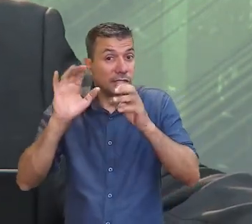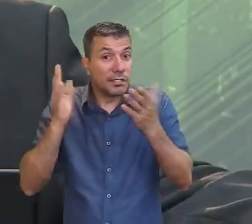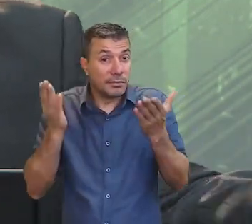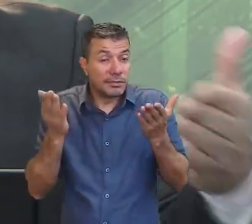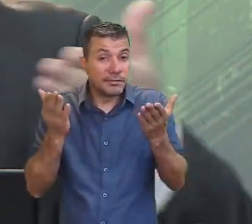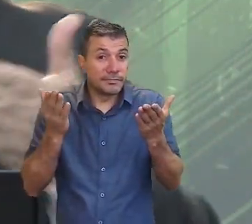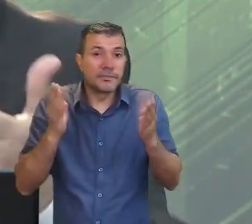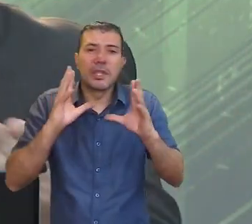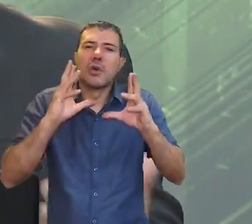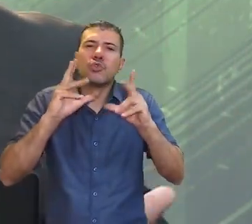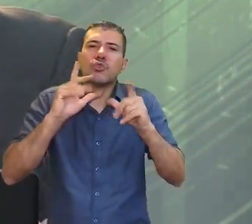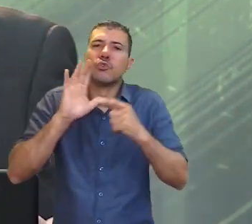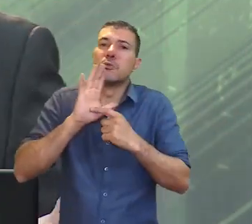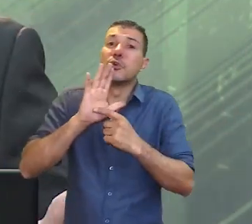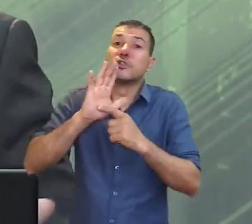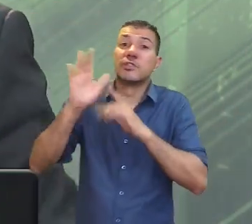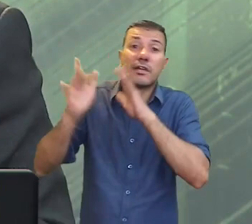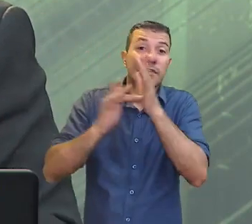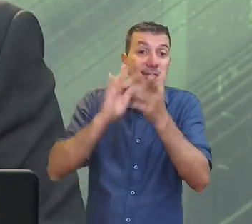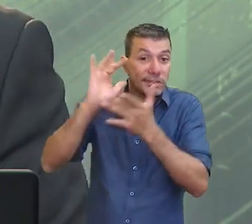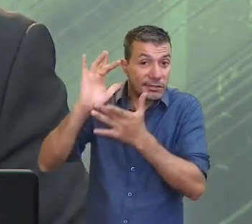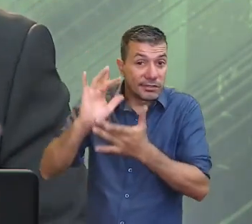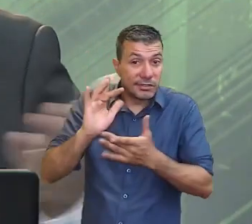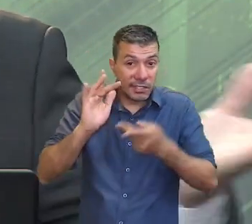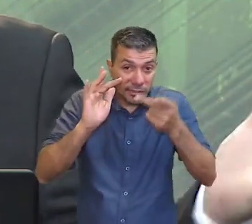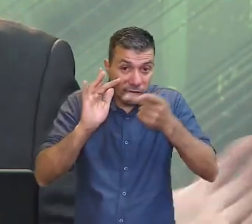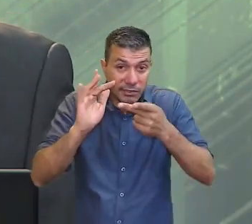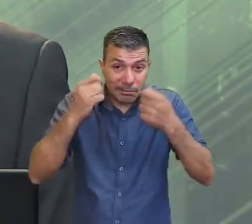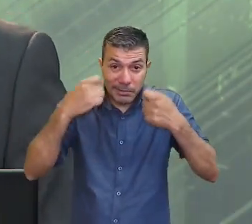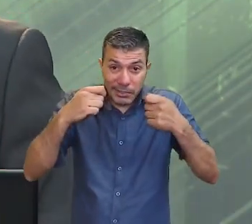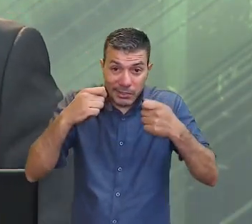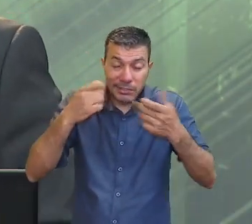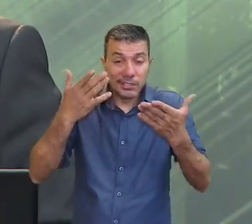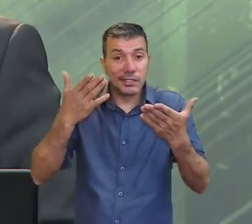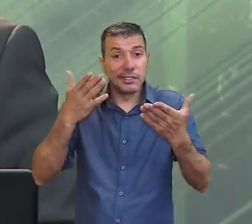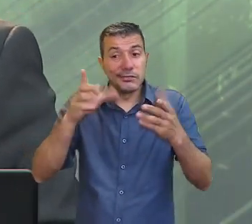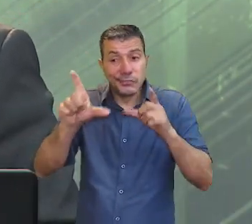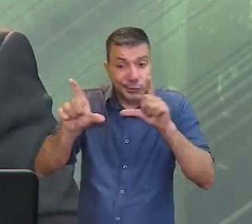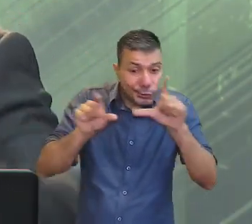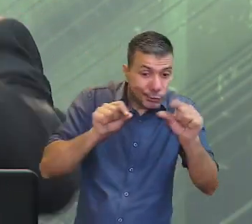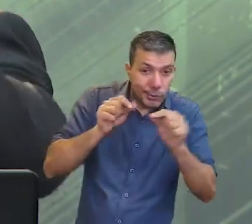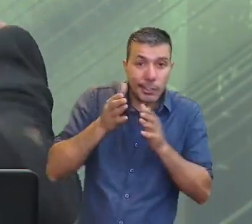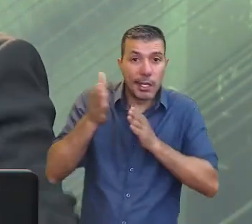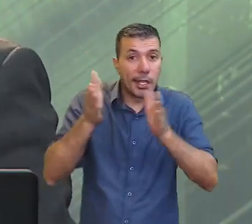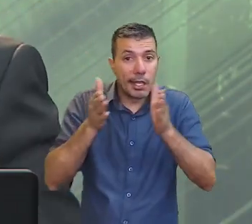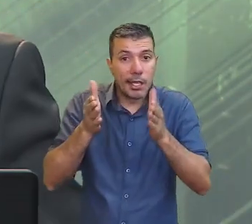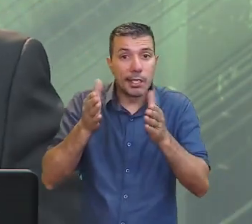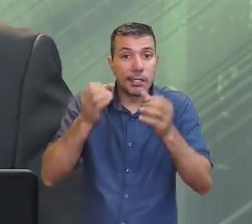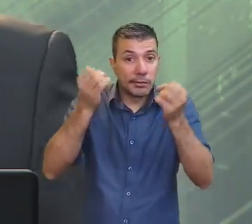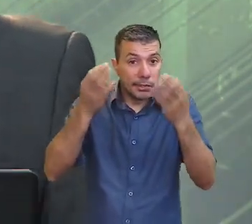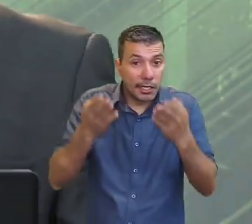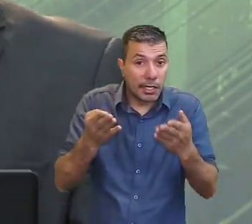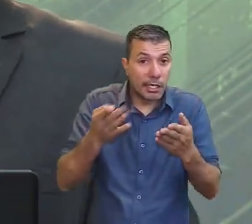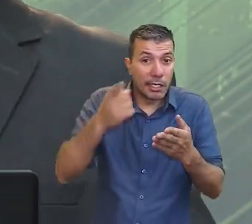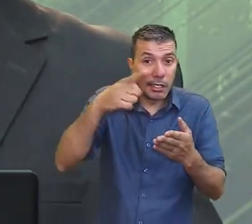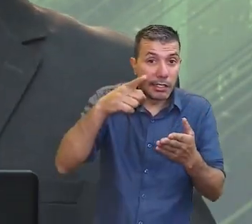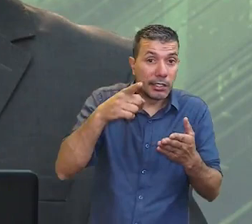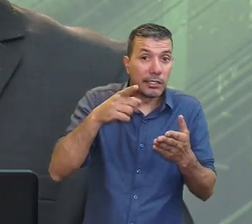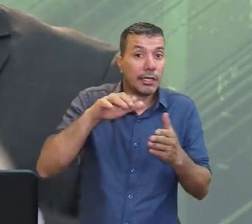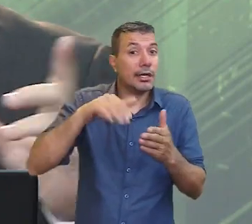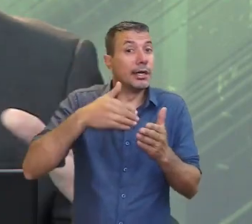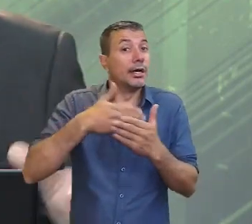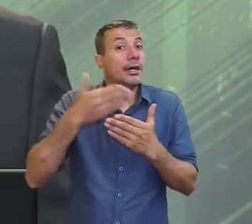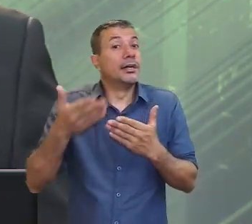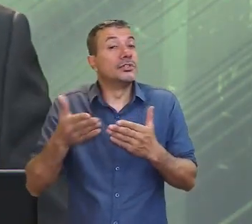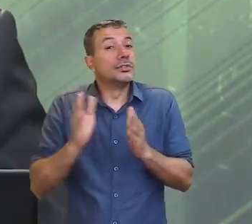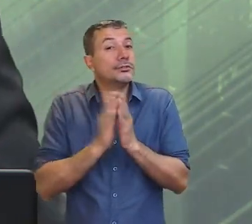sobre isso, tudo apontava para Jesus, eu e você precisamos tomar algumas decisões. E eu quero sugerir para você, antes de orar,